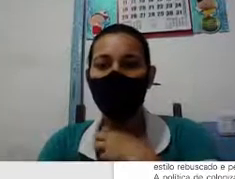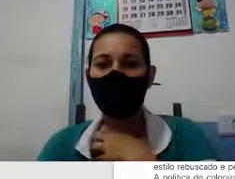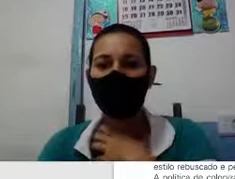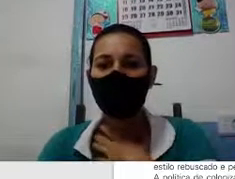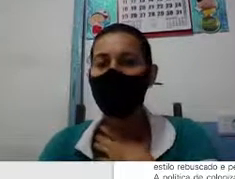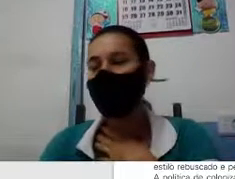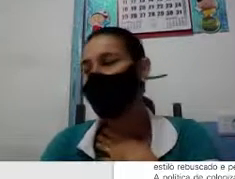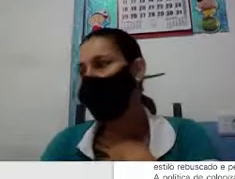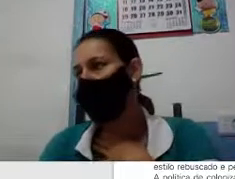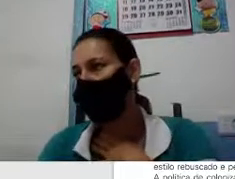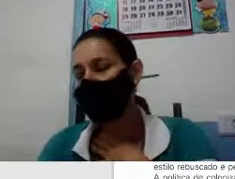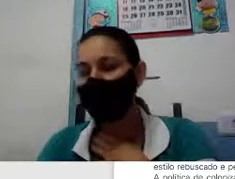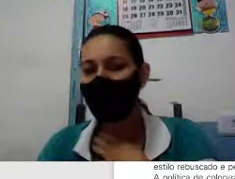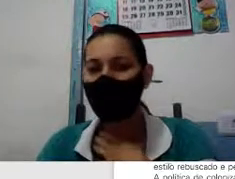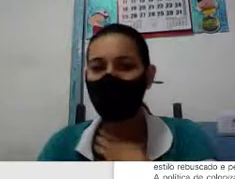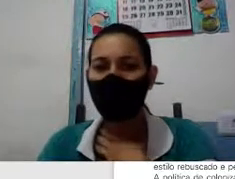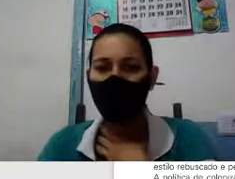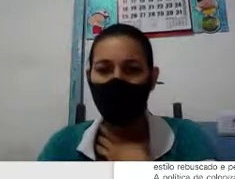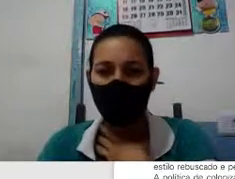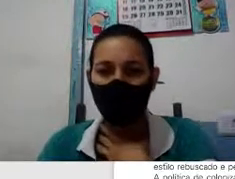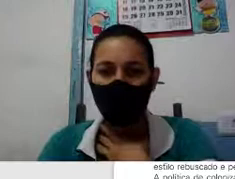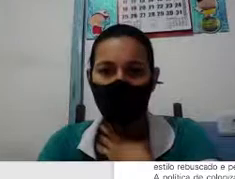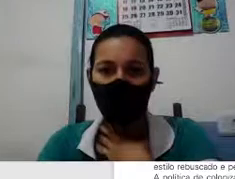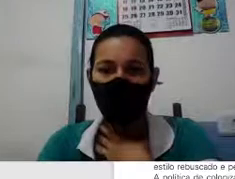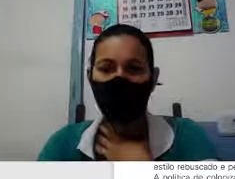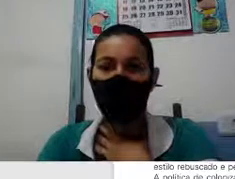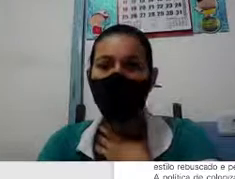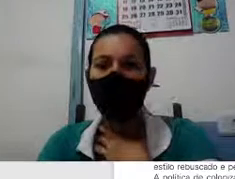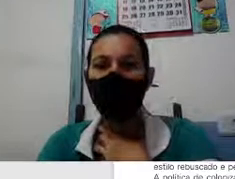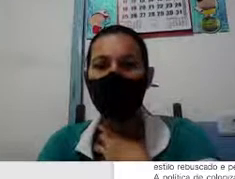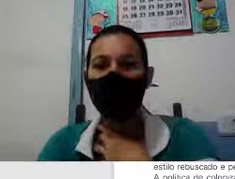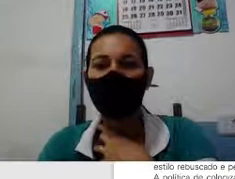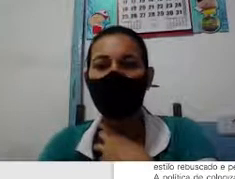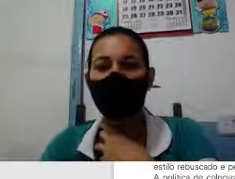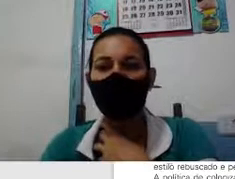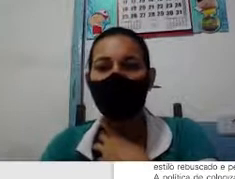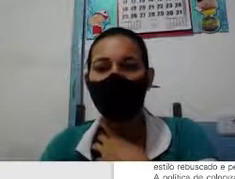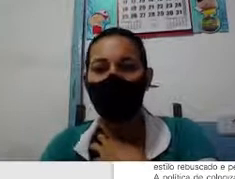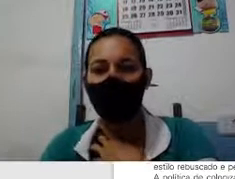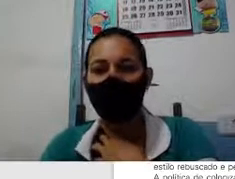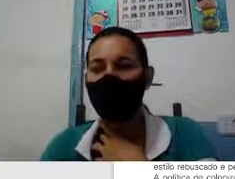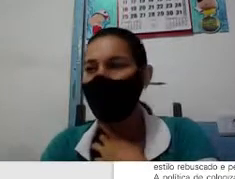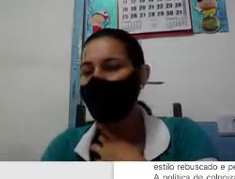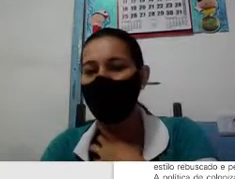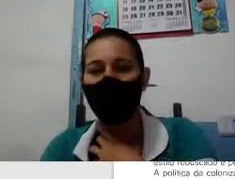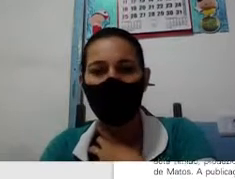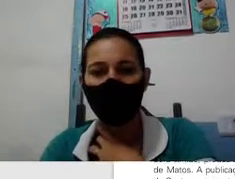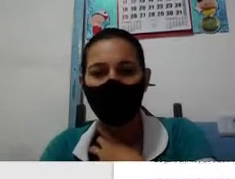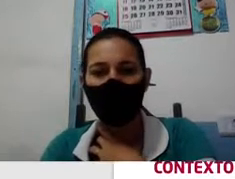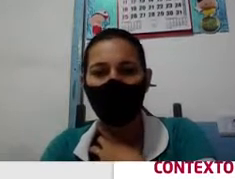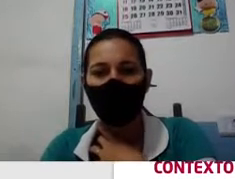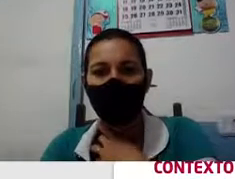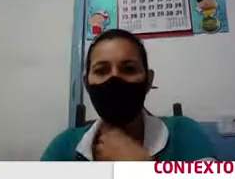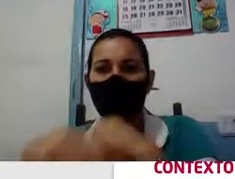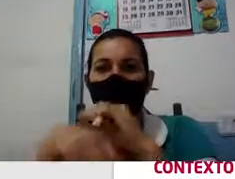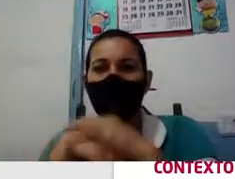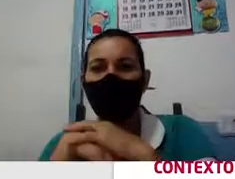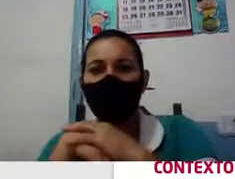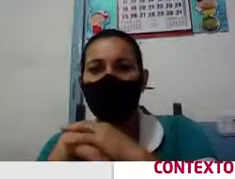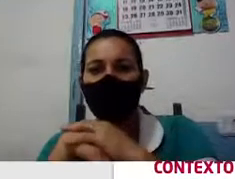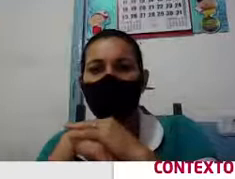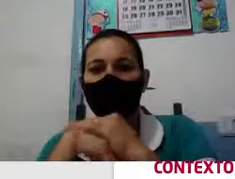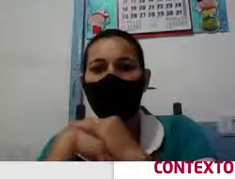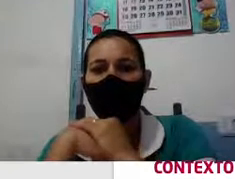muito importante na difusão do pensamento católico, tá? Tinha como missão conquistar novas almas para o cristianismo.